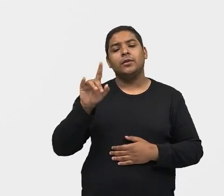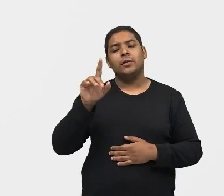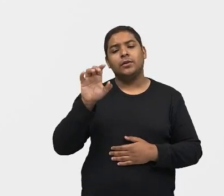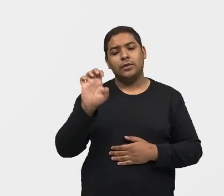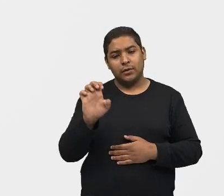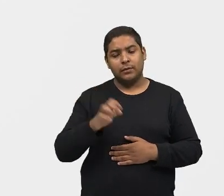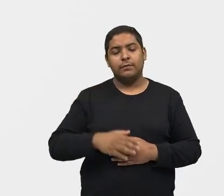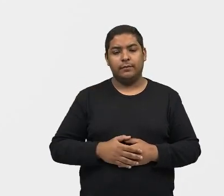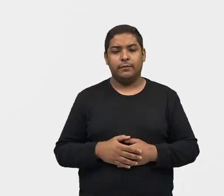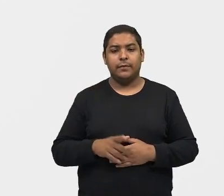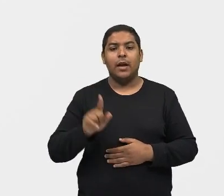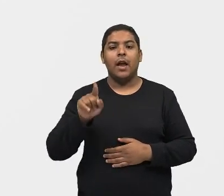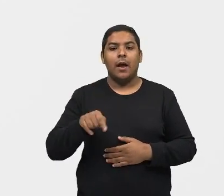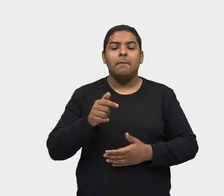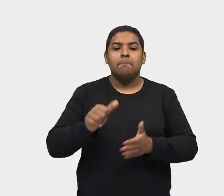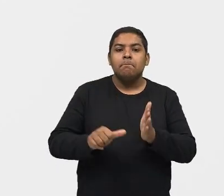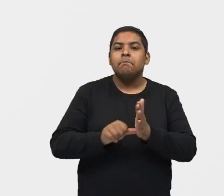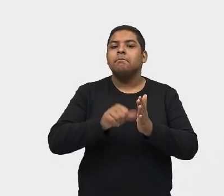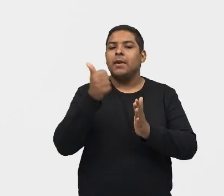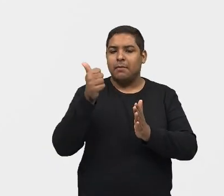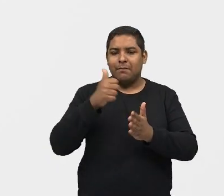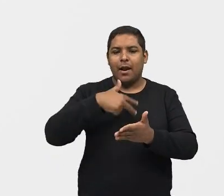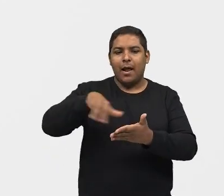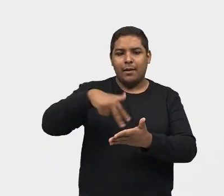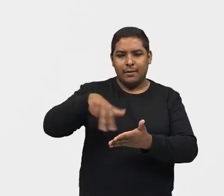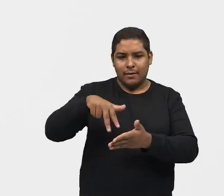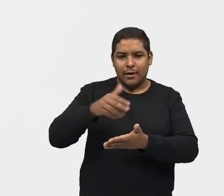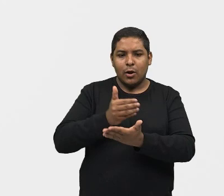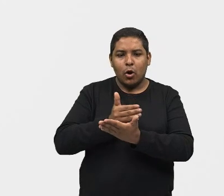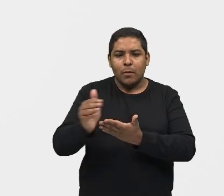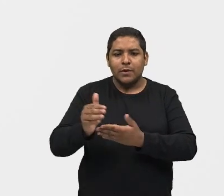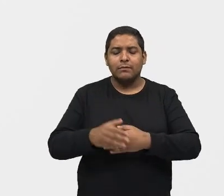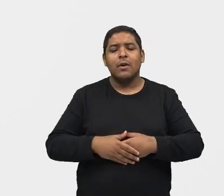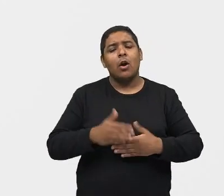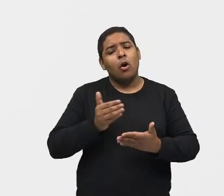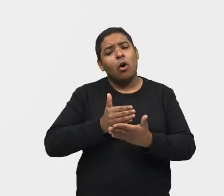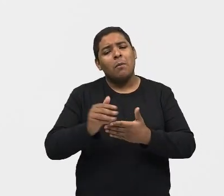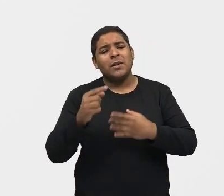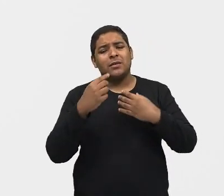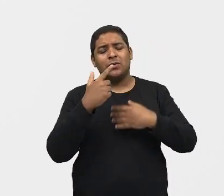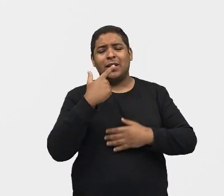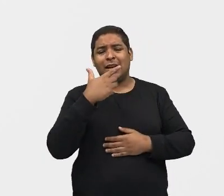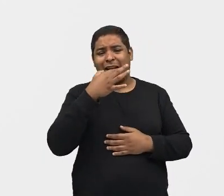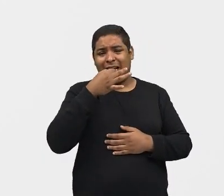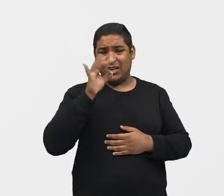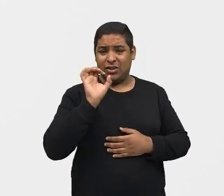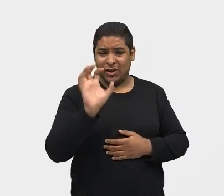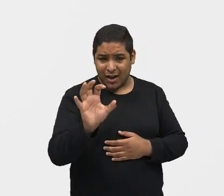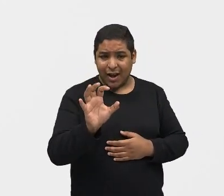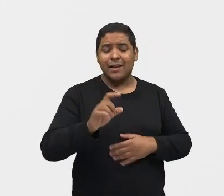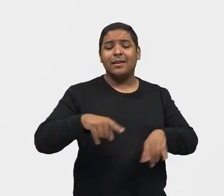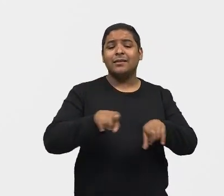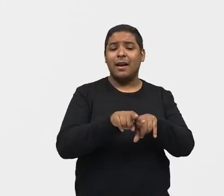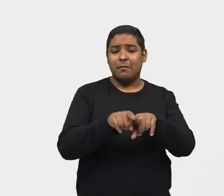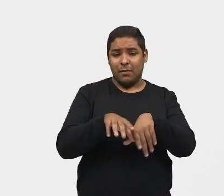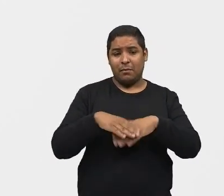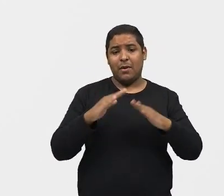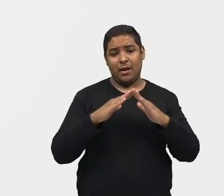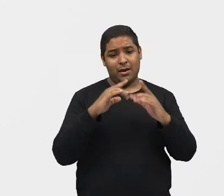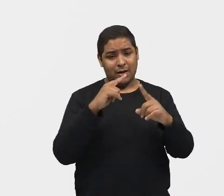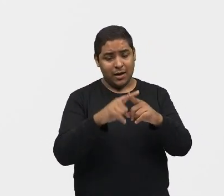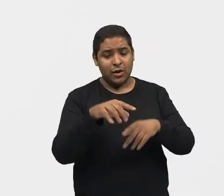primeiras danças realizadas nas cidades do país. Inicialmente foi criticada pela igreja, pela polícia e pelas famílias, devido à